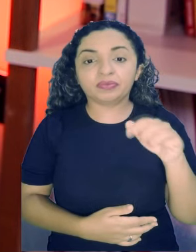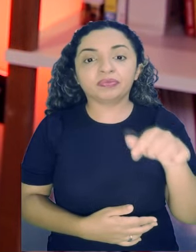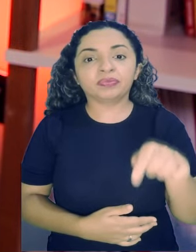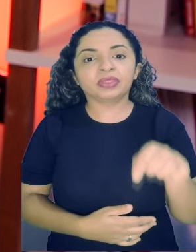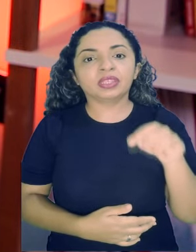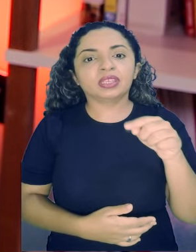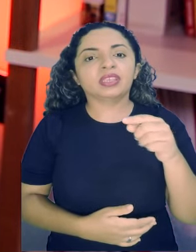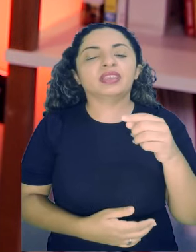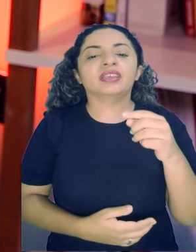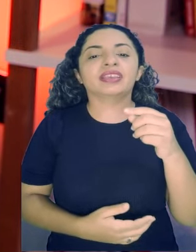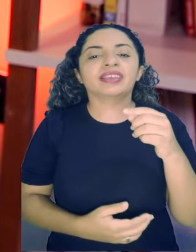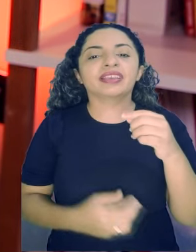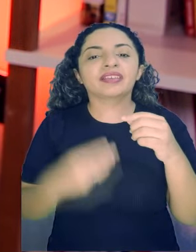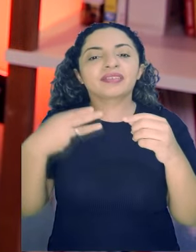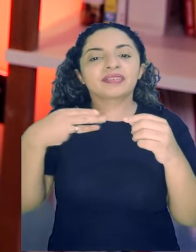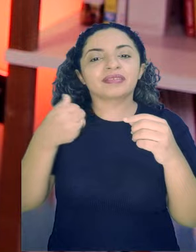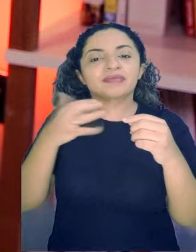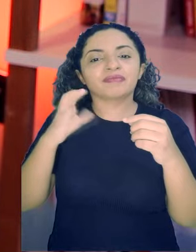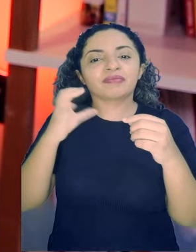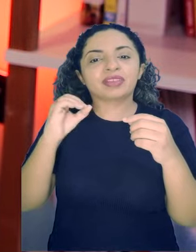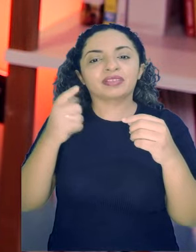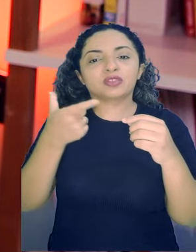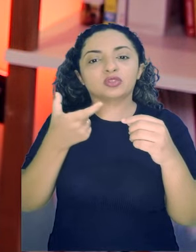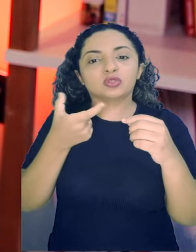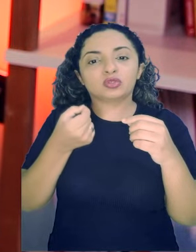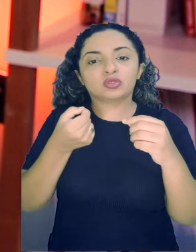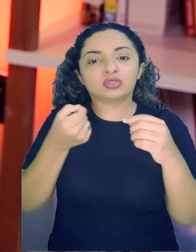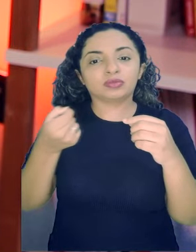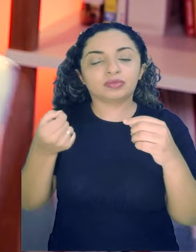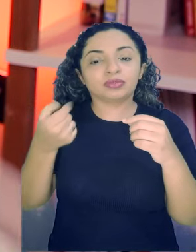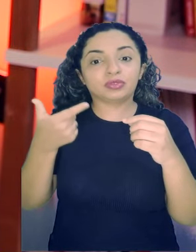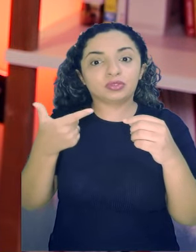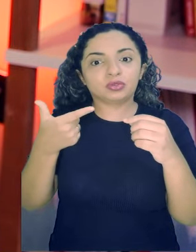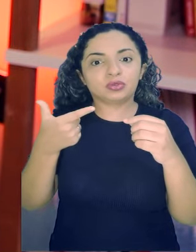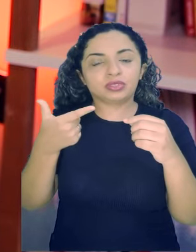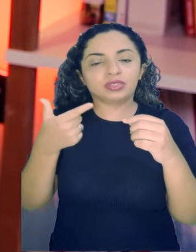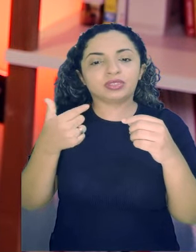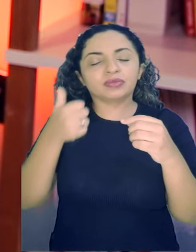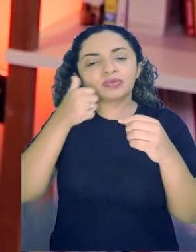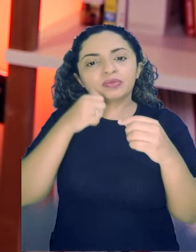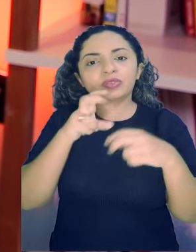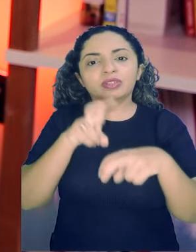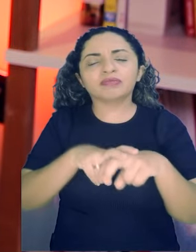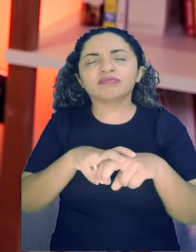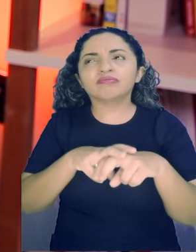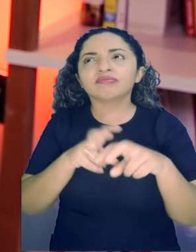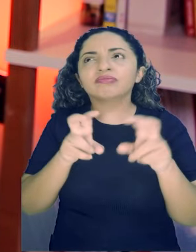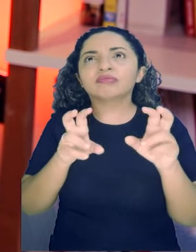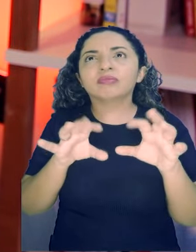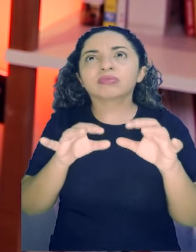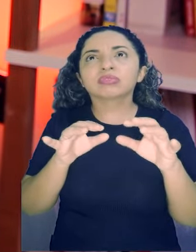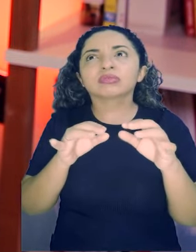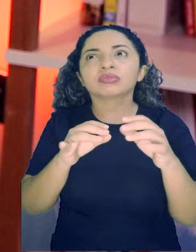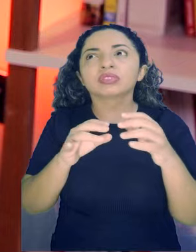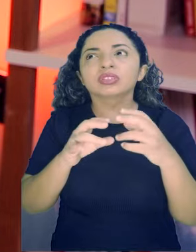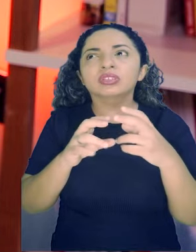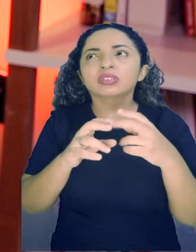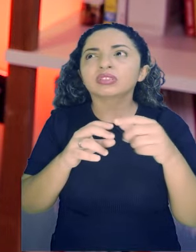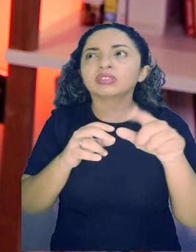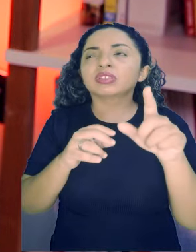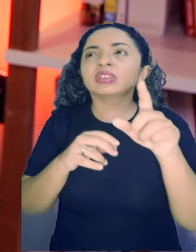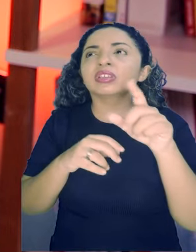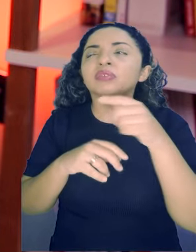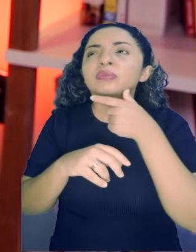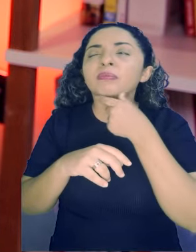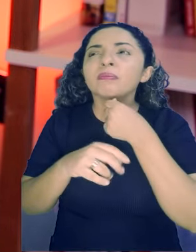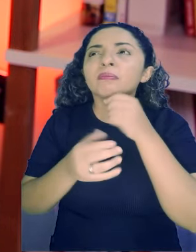para março de 2002, enquanto uma mulher está na varanda da sua casa e ela tem uma visão de si mesma esperando o marido que